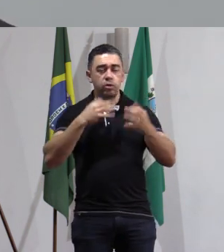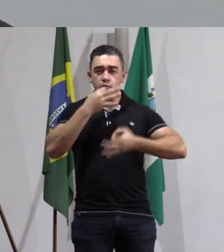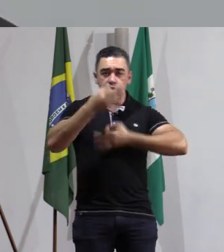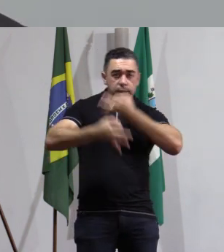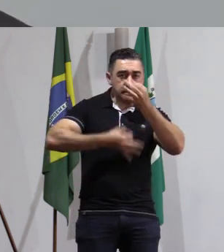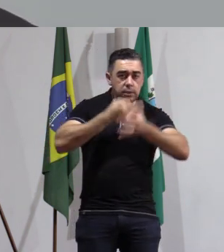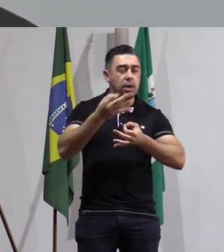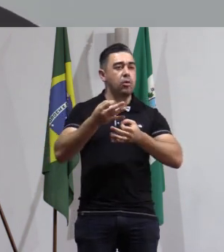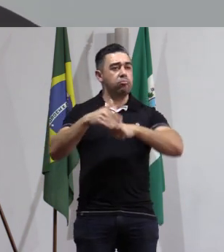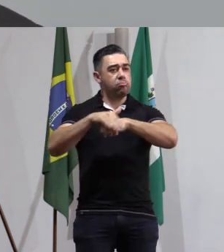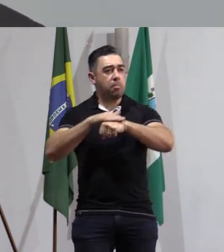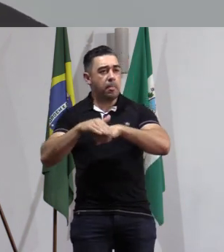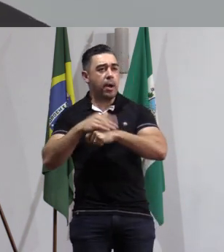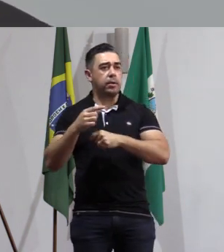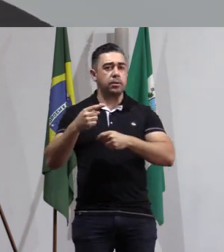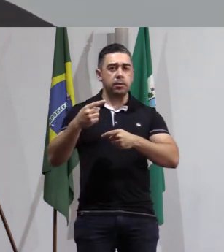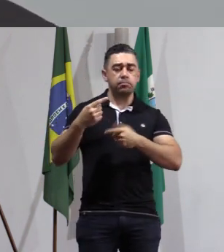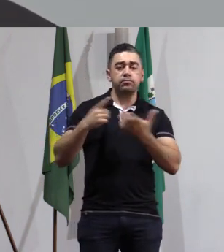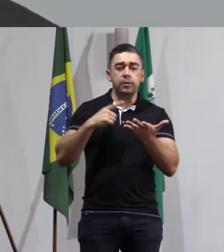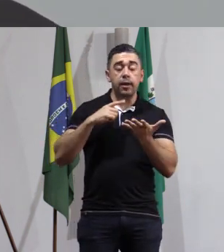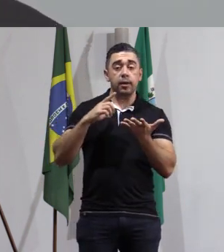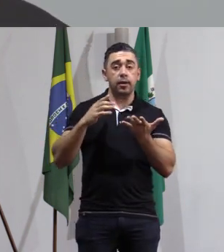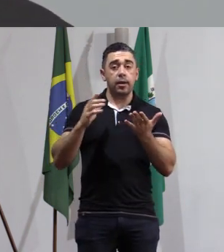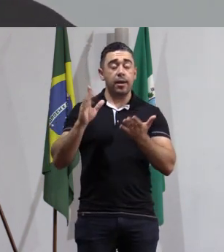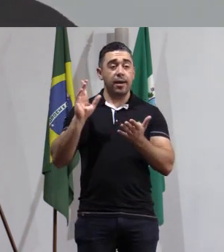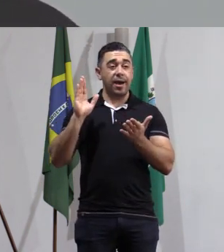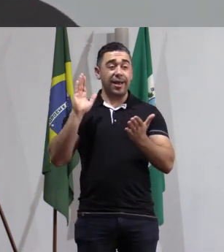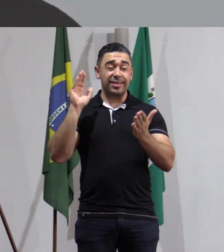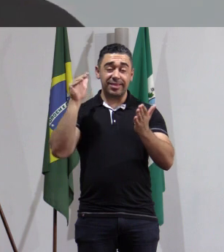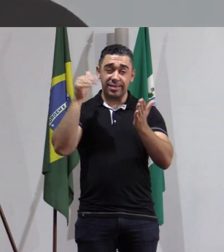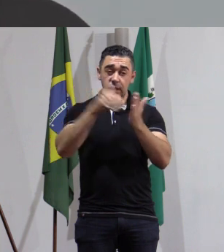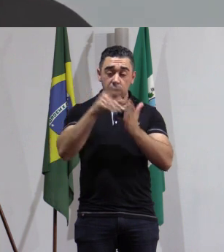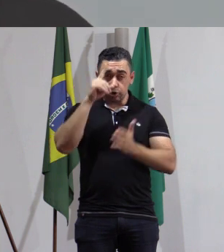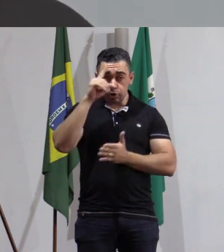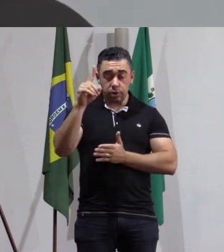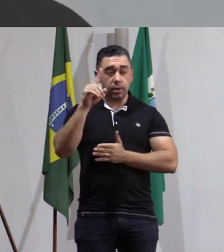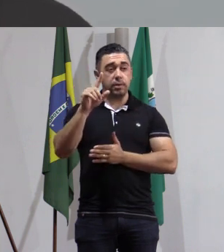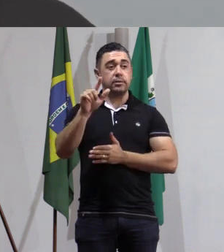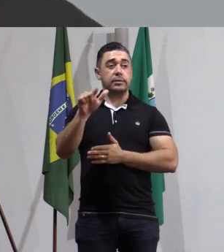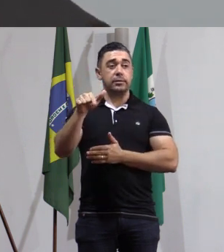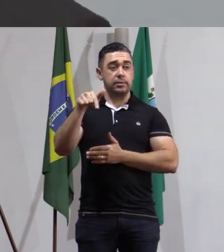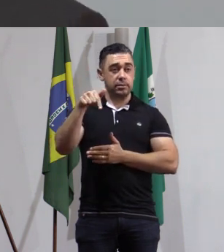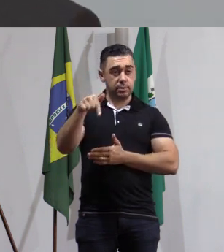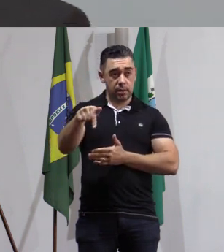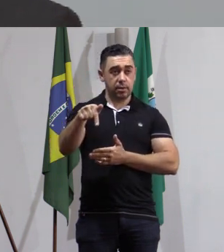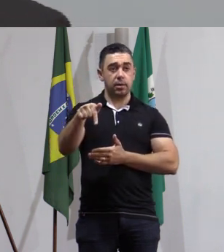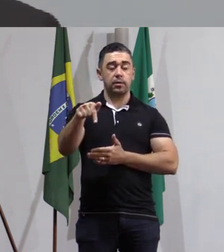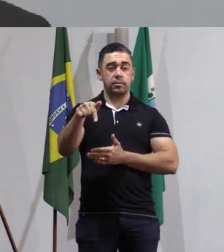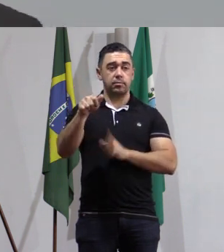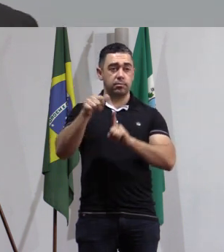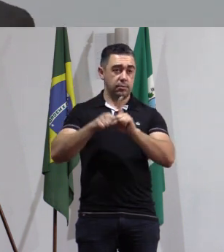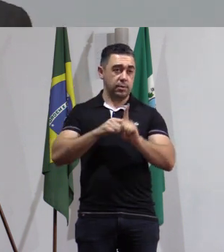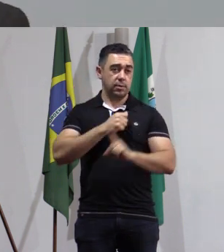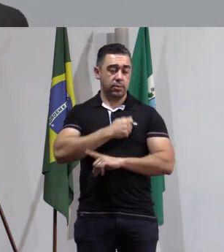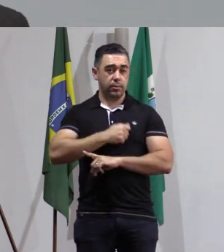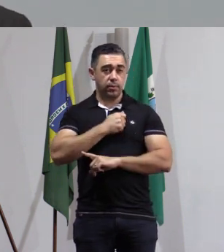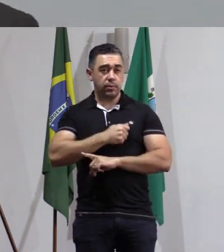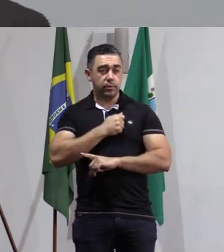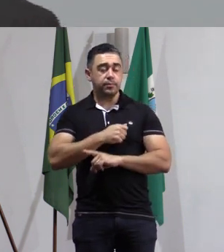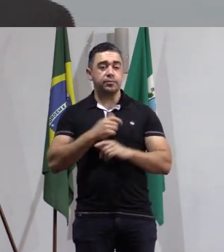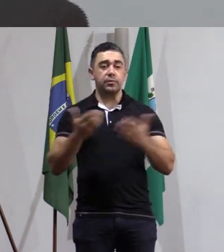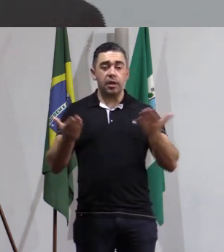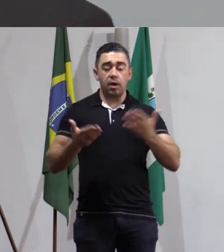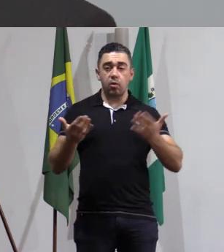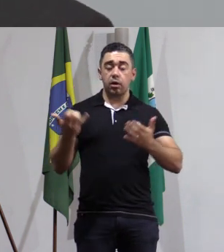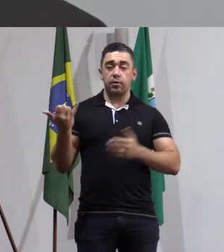etc., que inicialmente estava prevista para ser fechada no dia 7 de agosto, e a notícia que